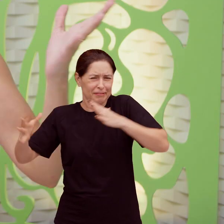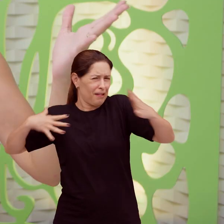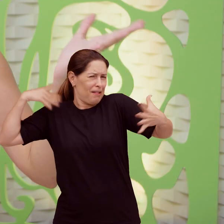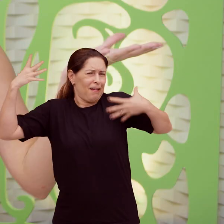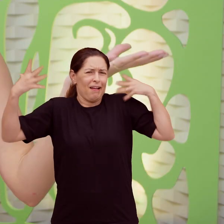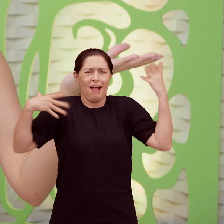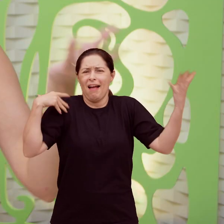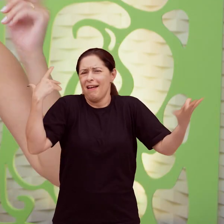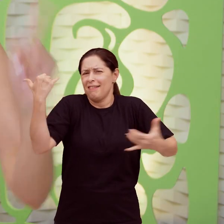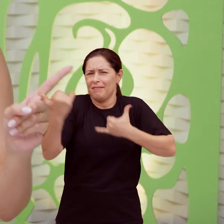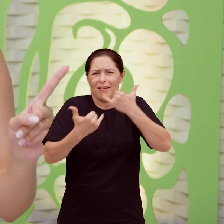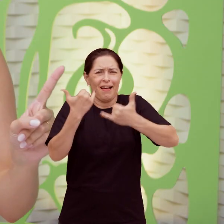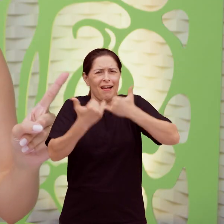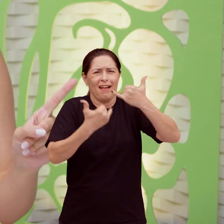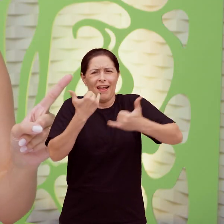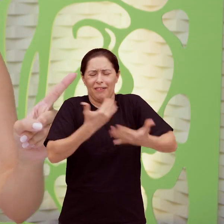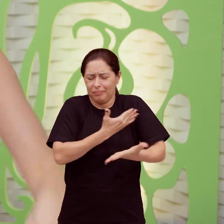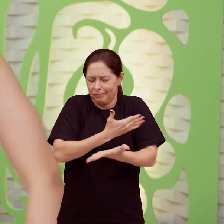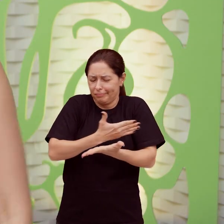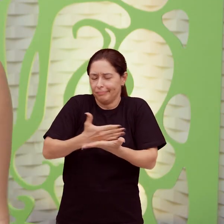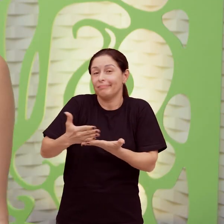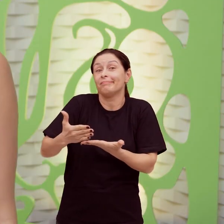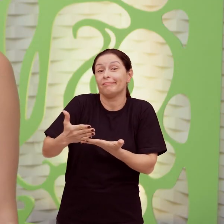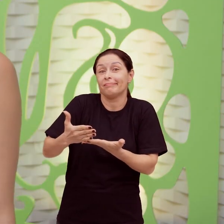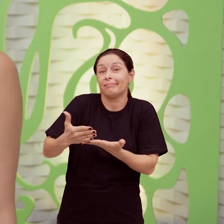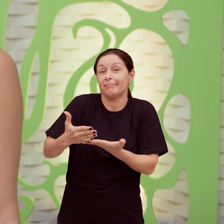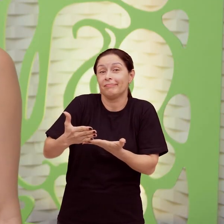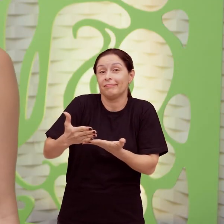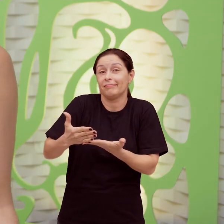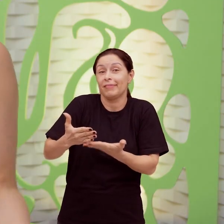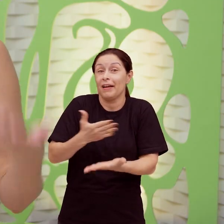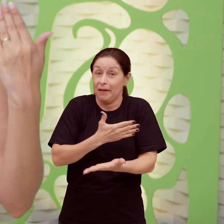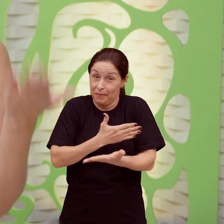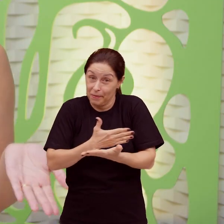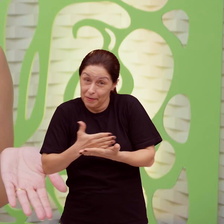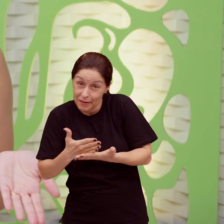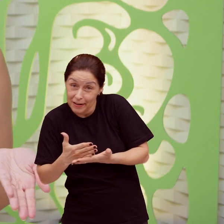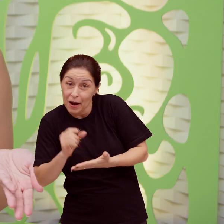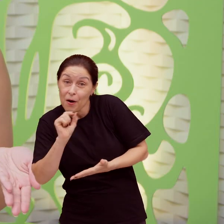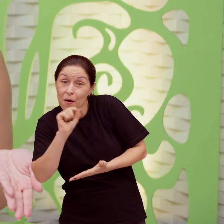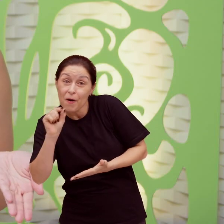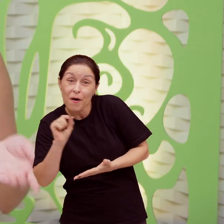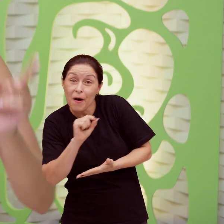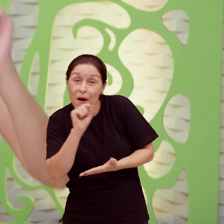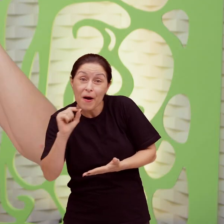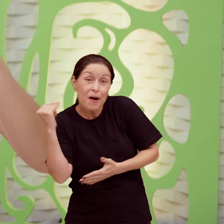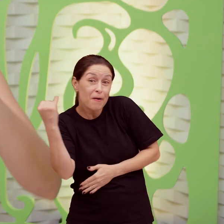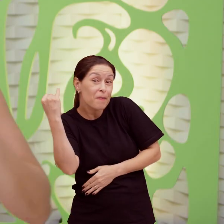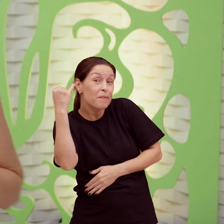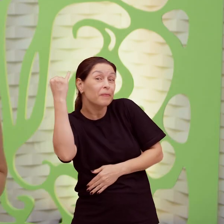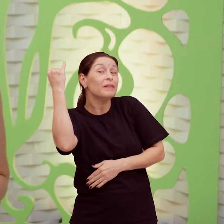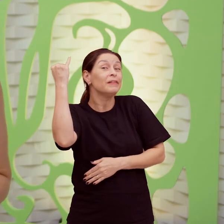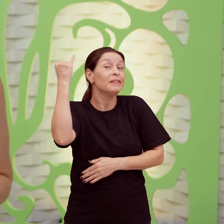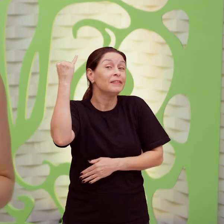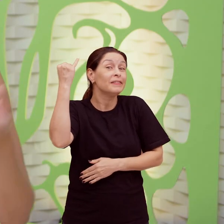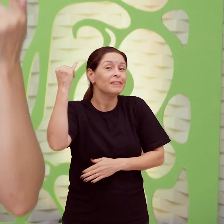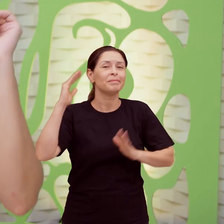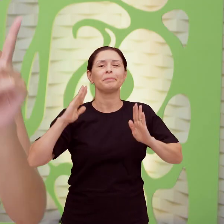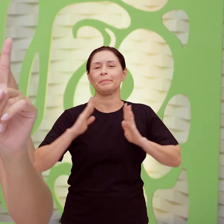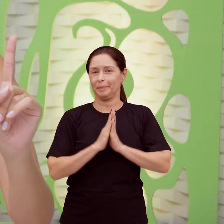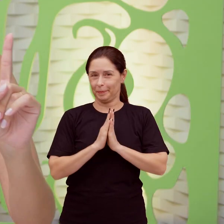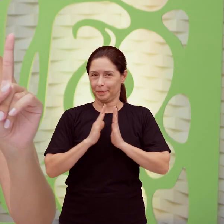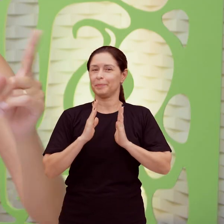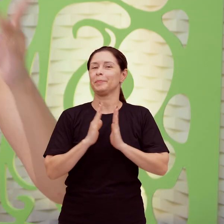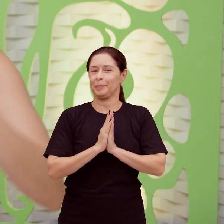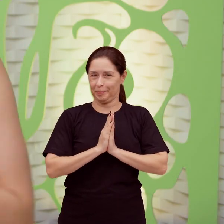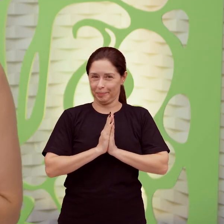de alegria e diversão tá começando. E pra começar, a gente não pode esquecer de fazer o mais importante, que